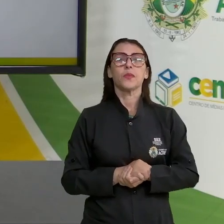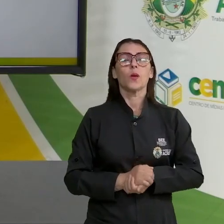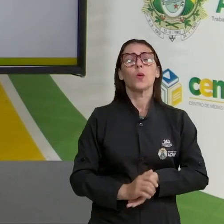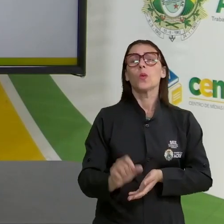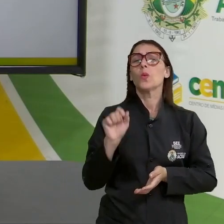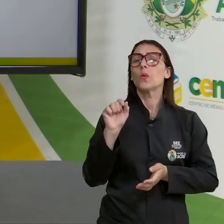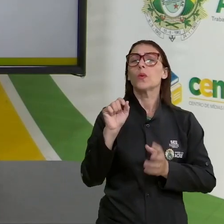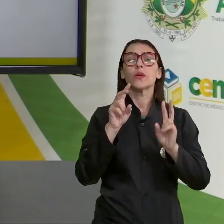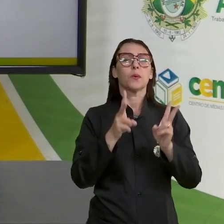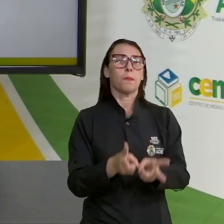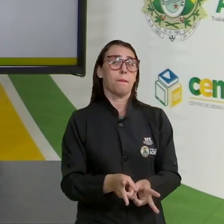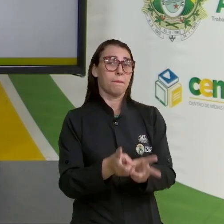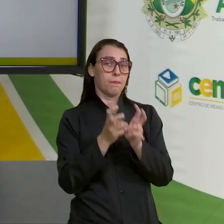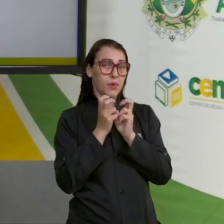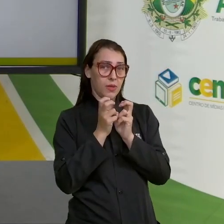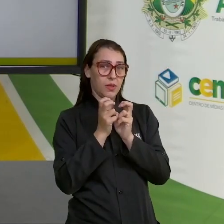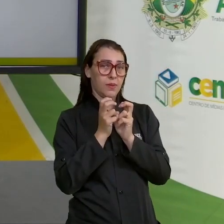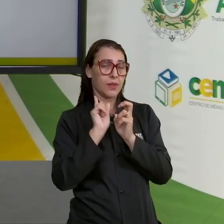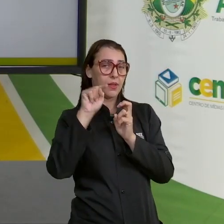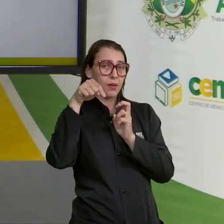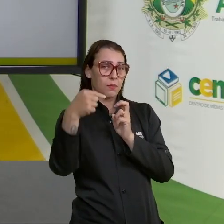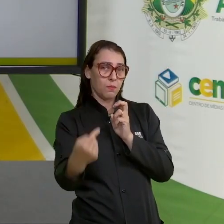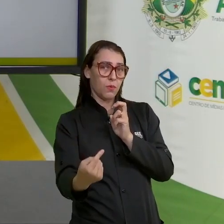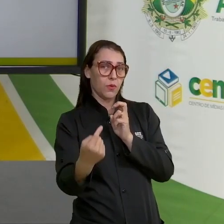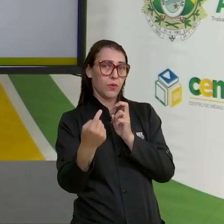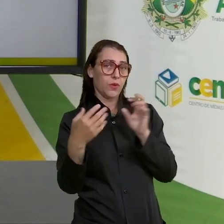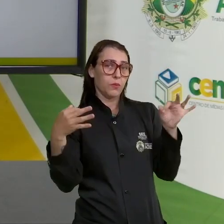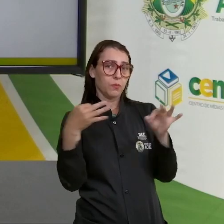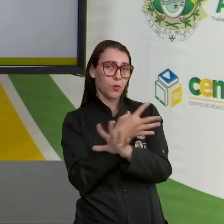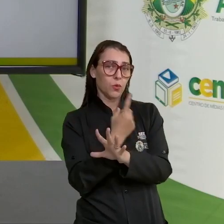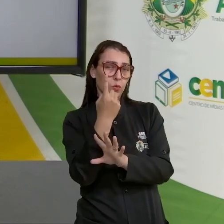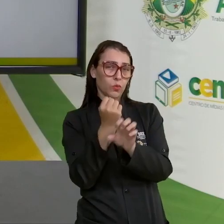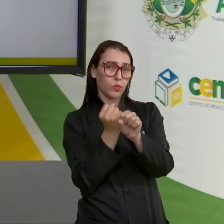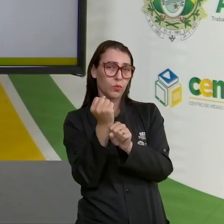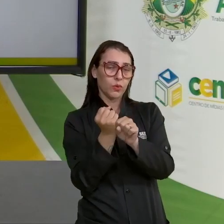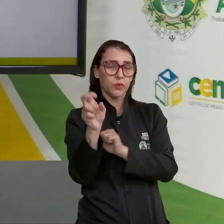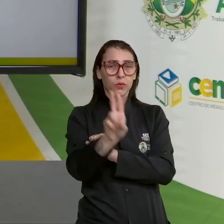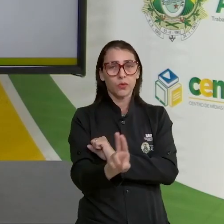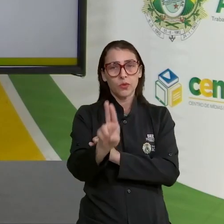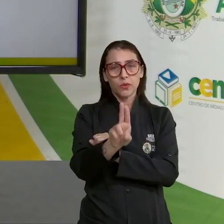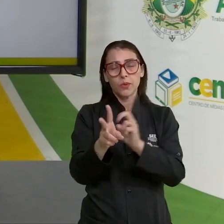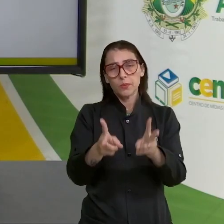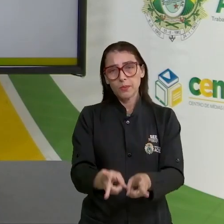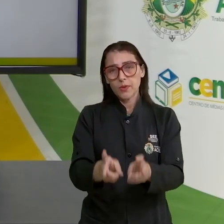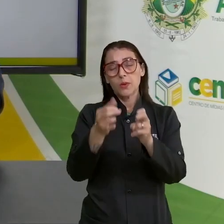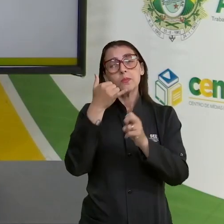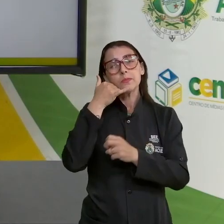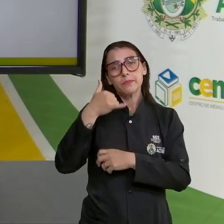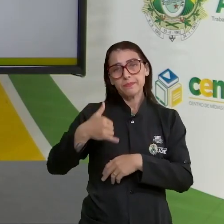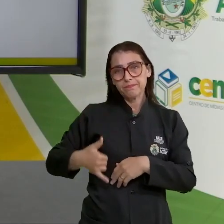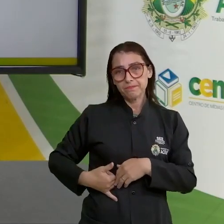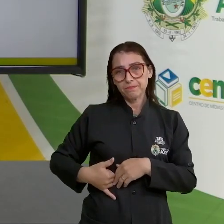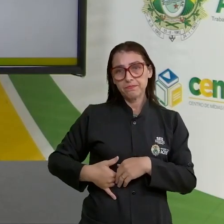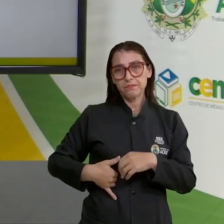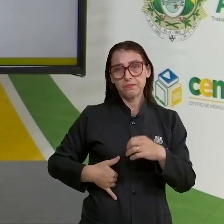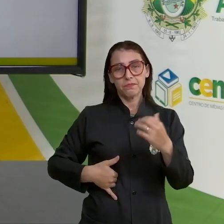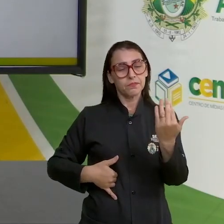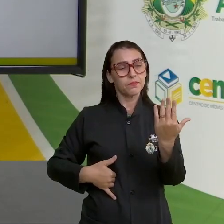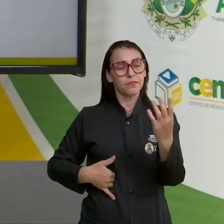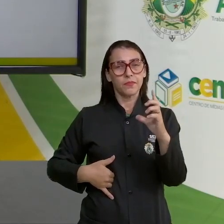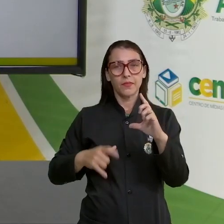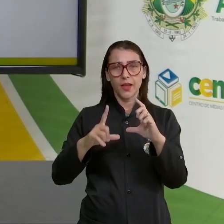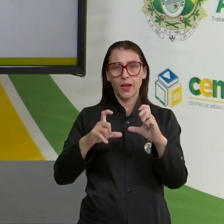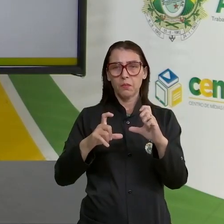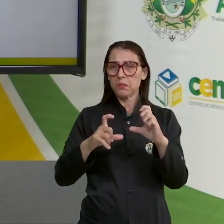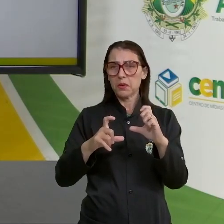que eu percebi depois que ele completou 1 ano de uso? Eu percebi que o meu celular, a câmera dele já não é mais a